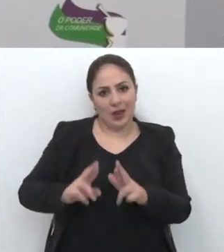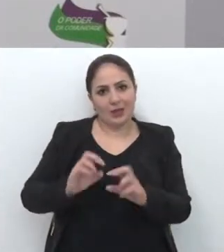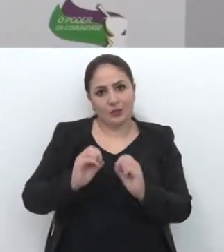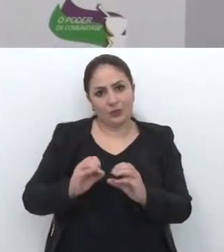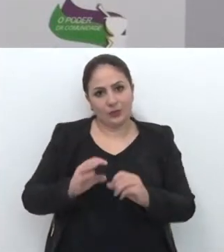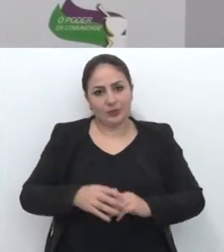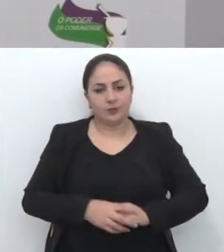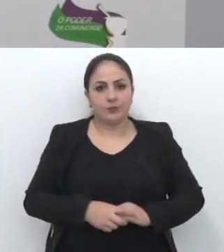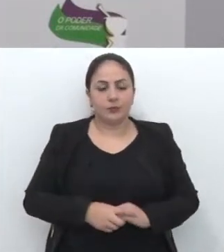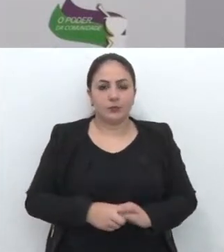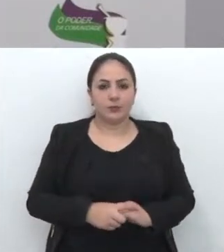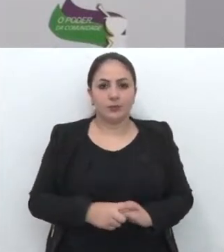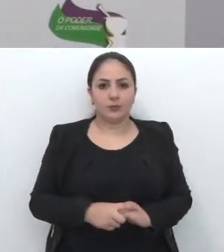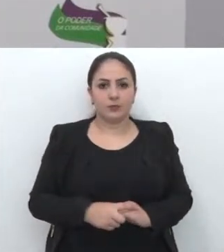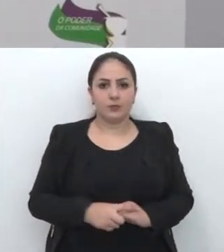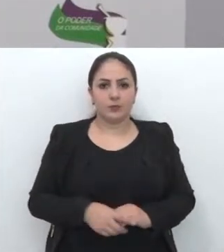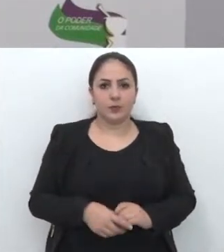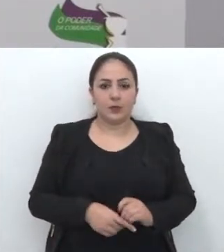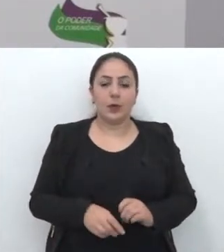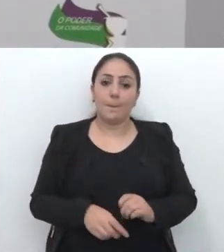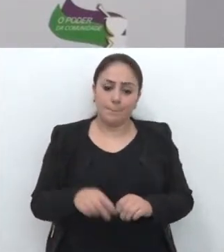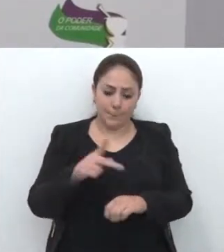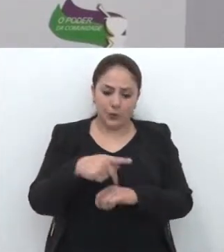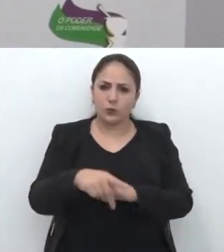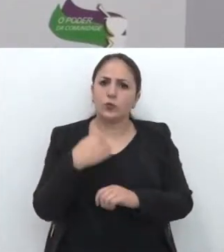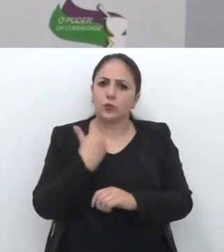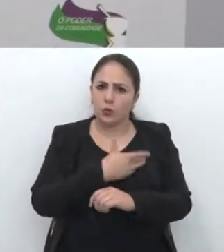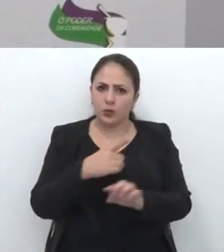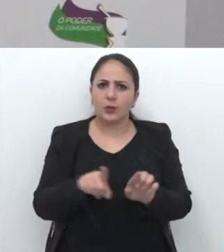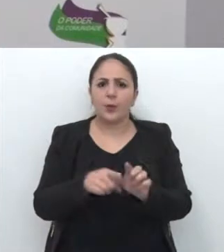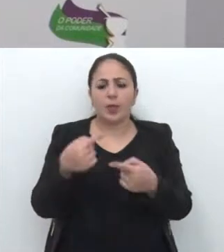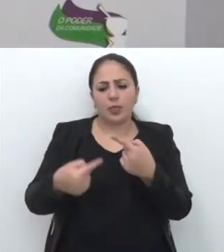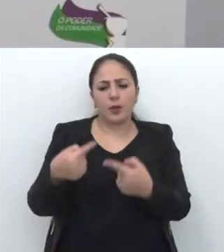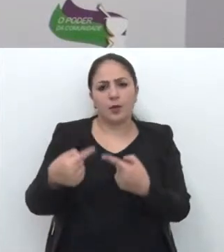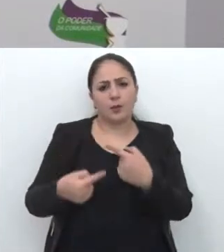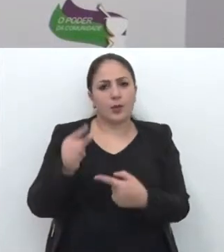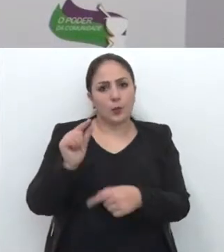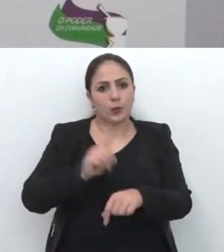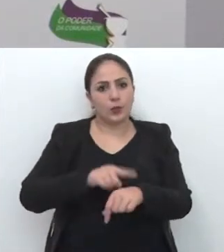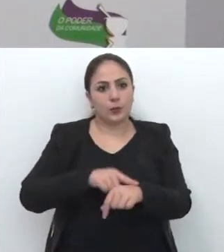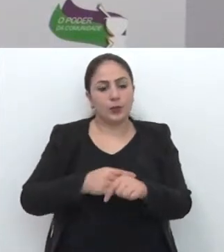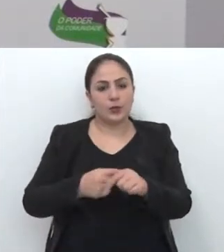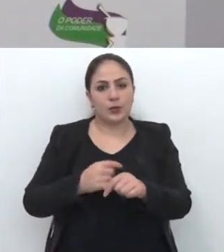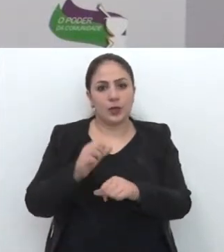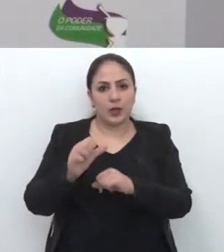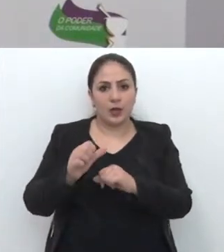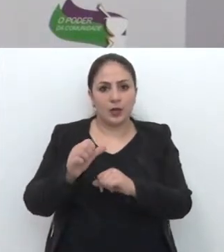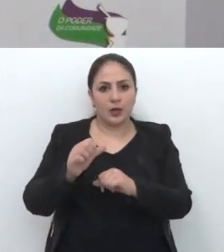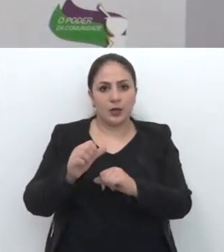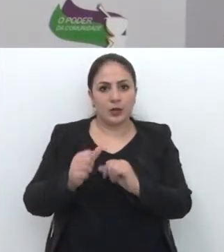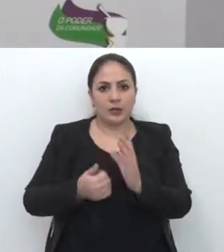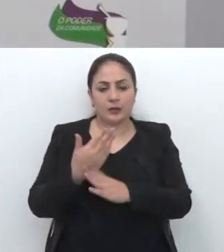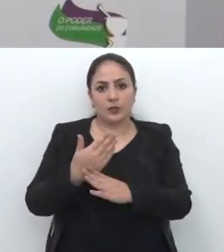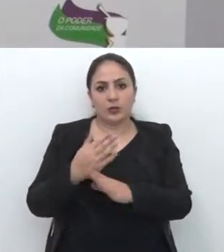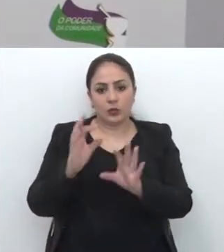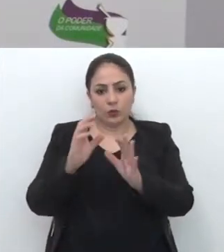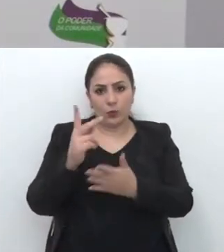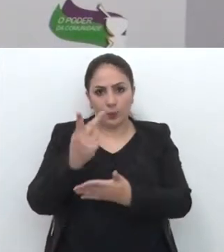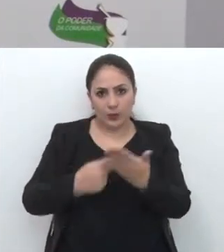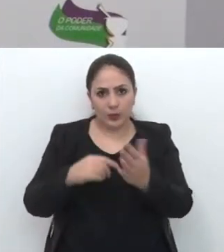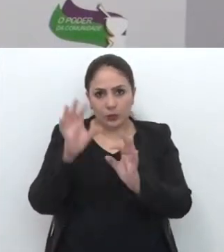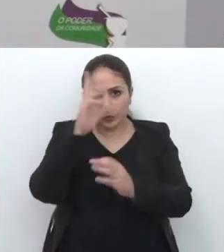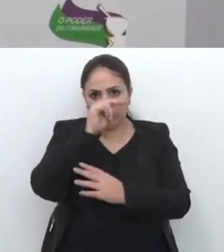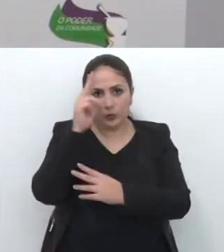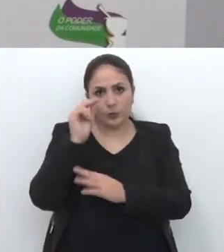variados setores da educação. Em Passo Fundo, nós também fizemos esse debate recentemente na formulação do nosso Plano Municipal de